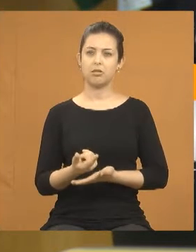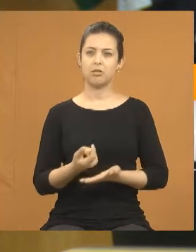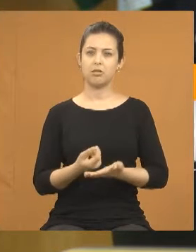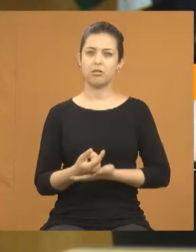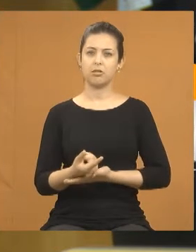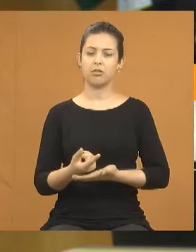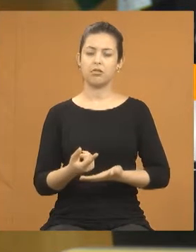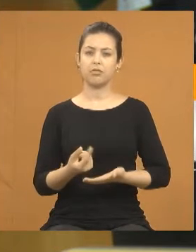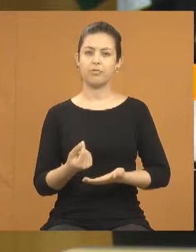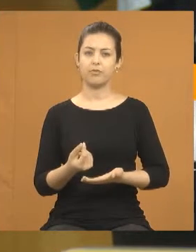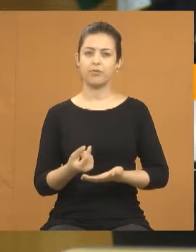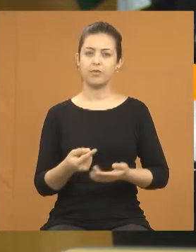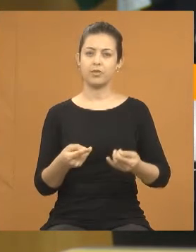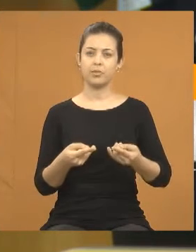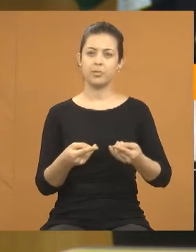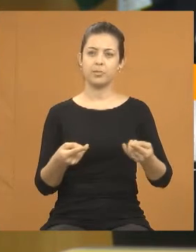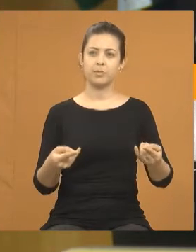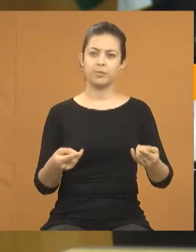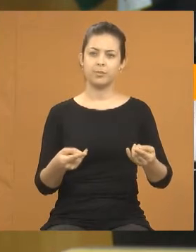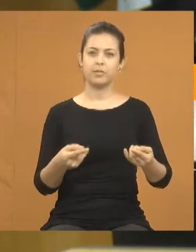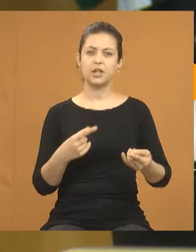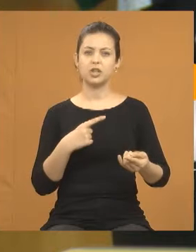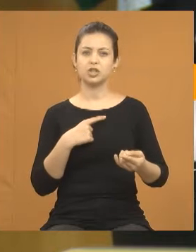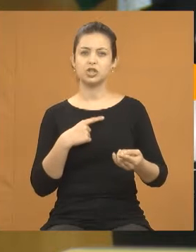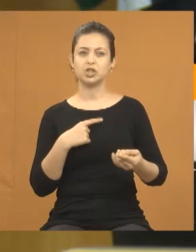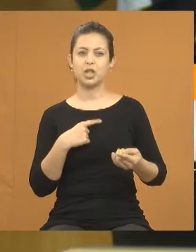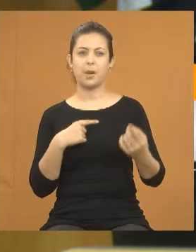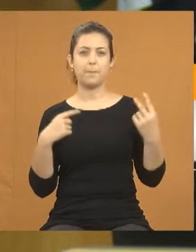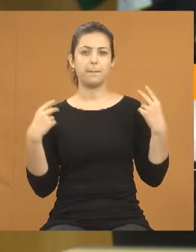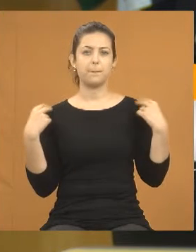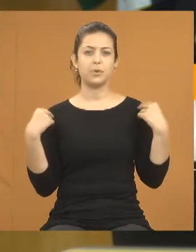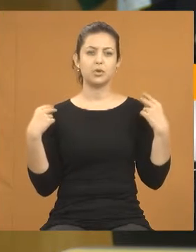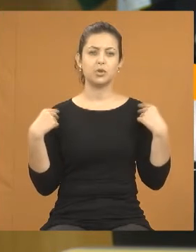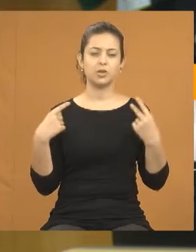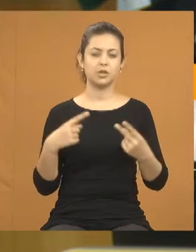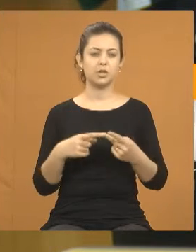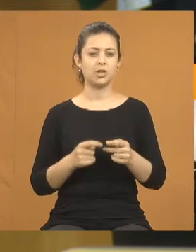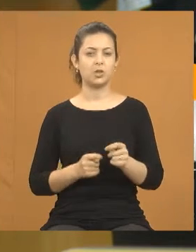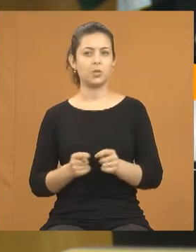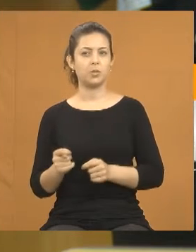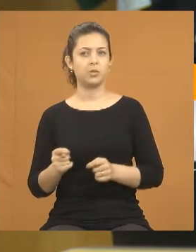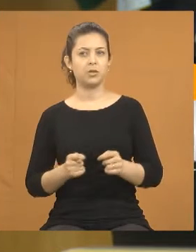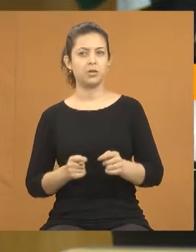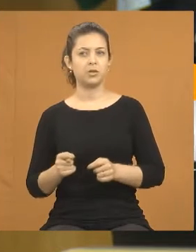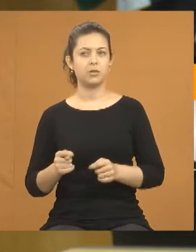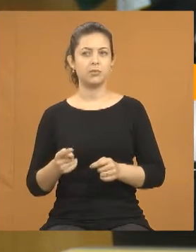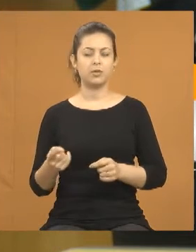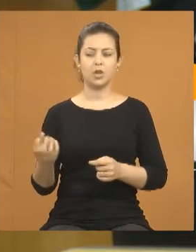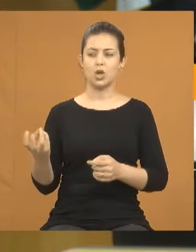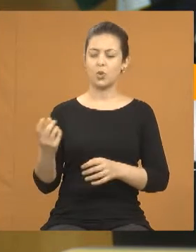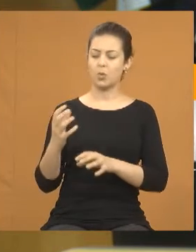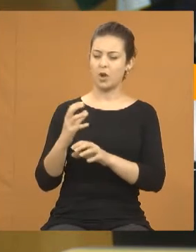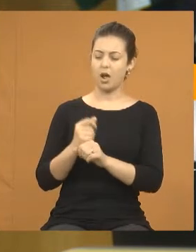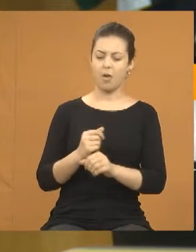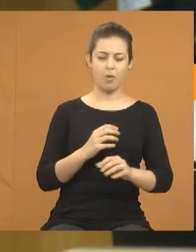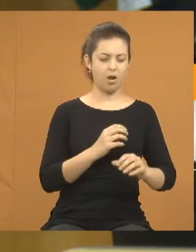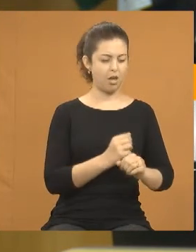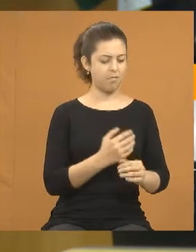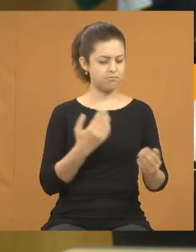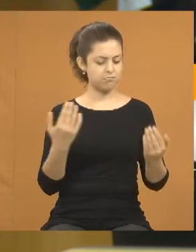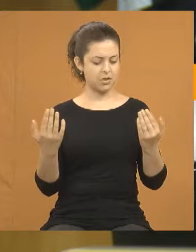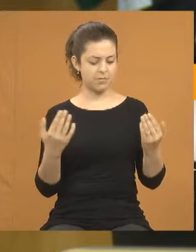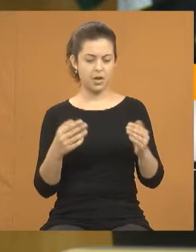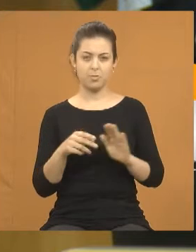E na planilha de tarifa, ela dizia que lá tinha X motorista e X cobrador. E quando eu trouxe para essa casa